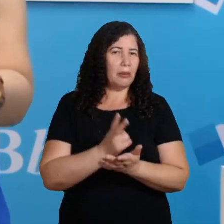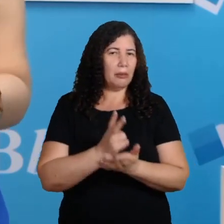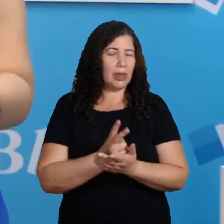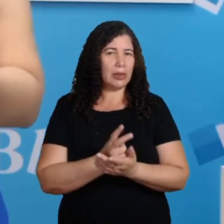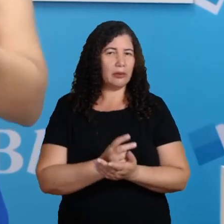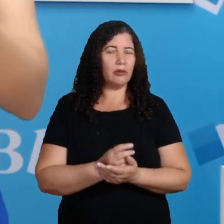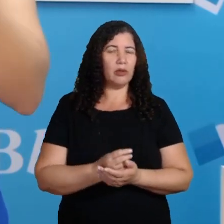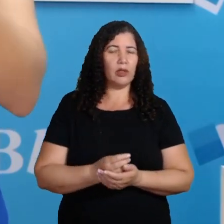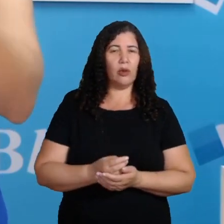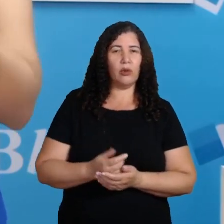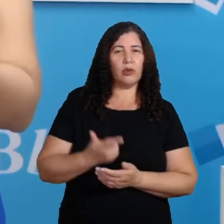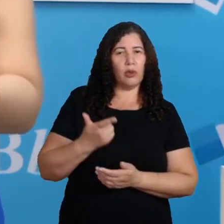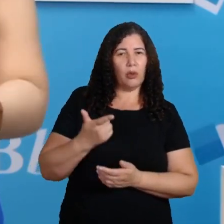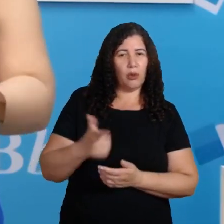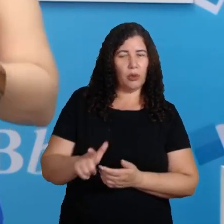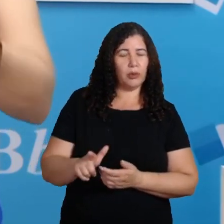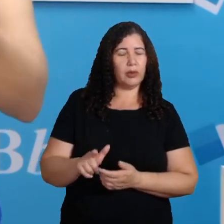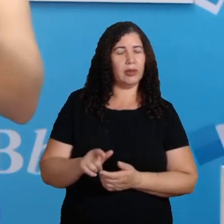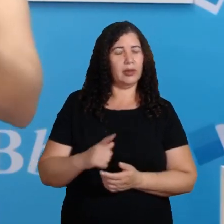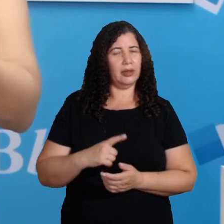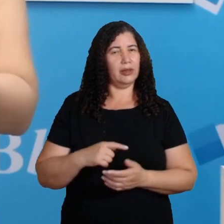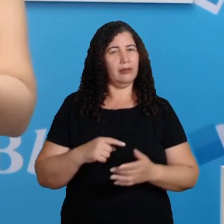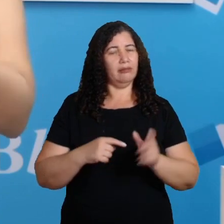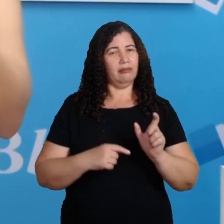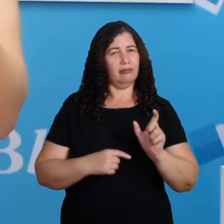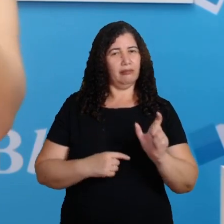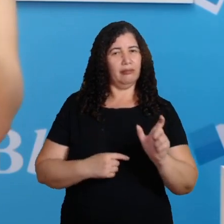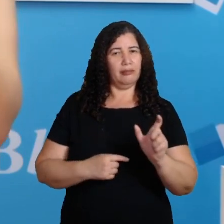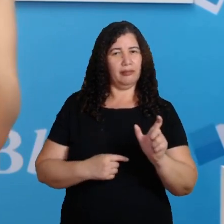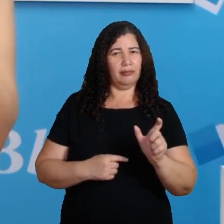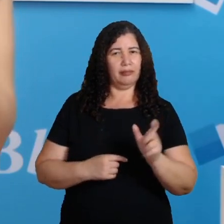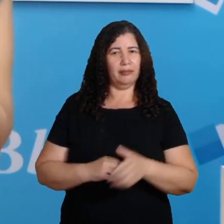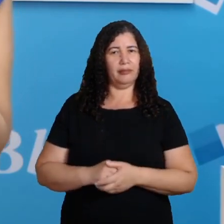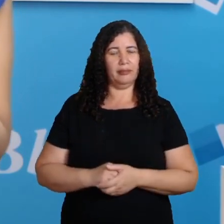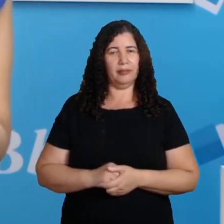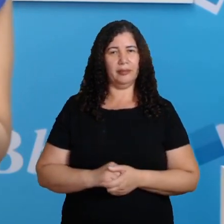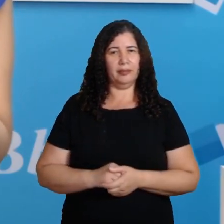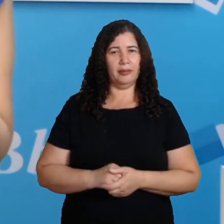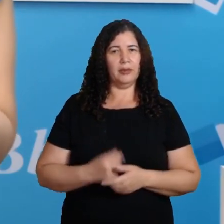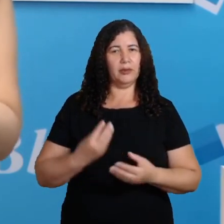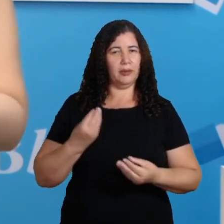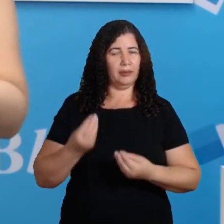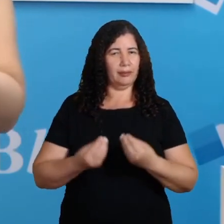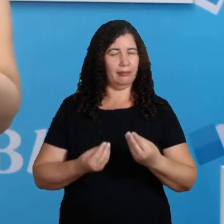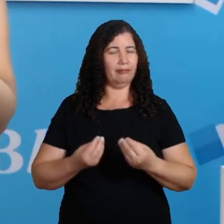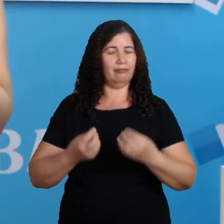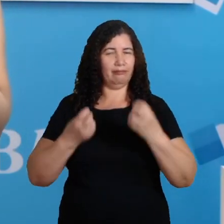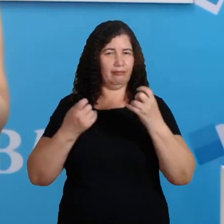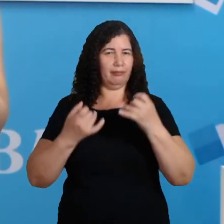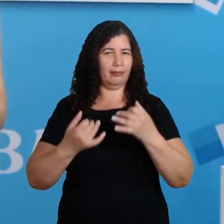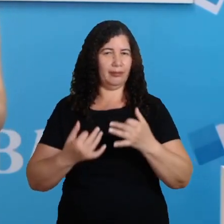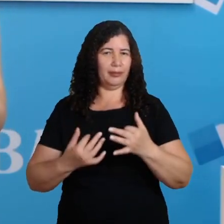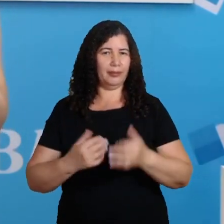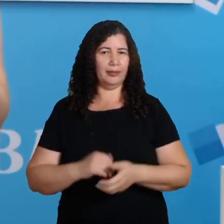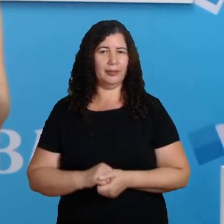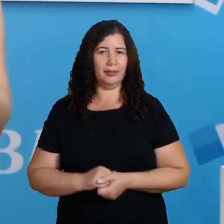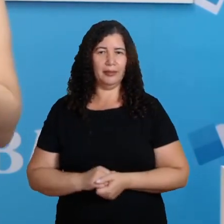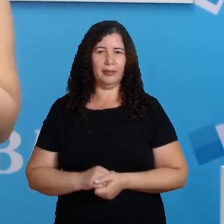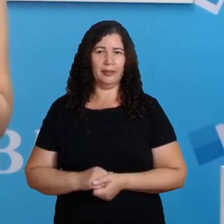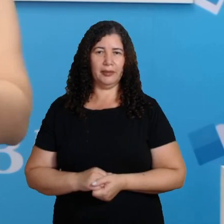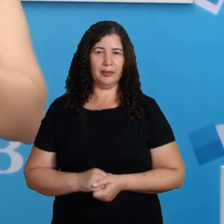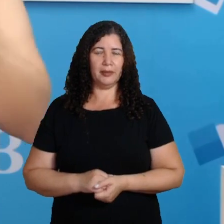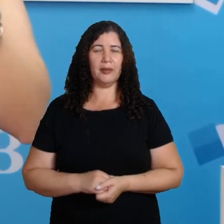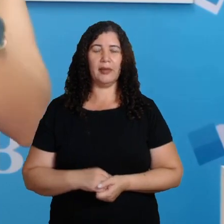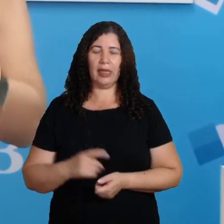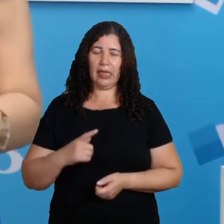ideias, basta eu utilizar um elemento anafórico. E estes elementos